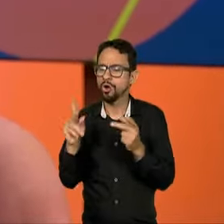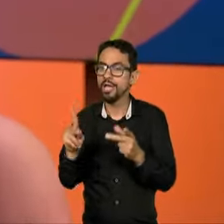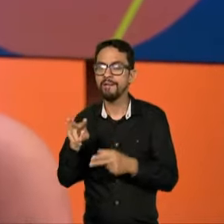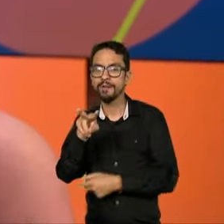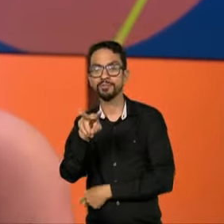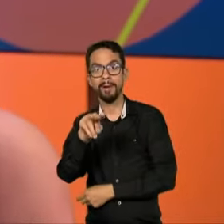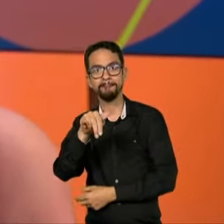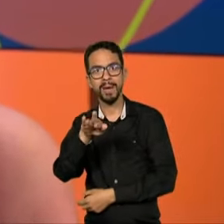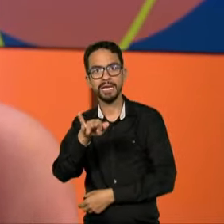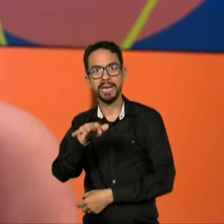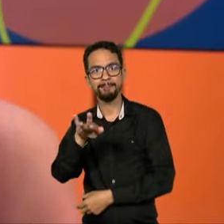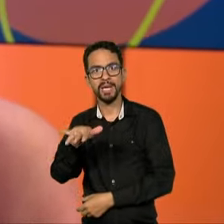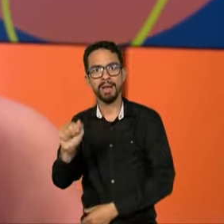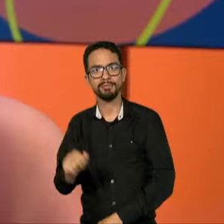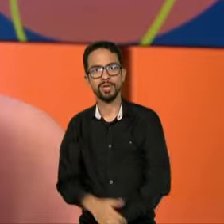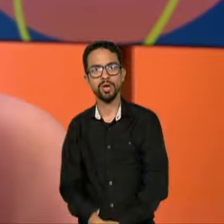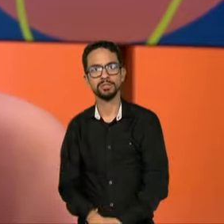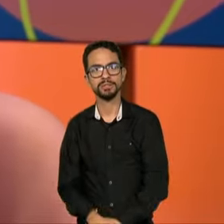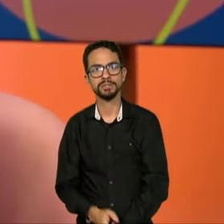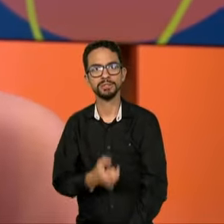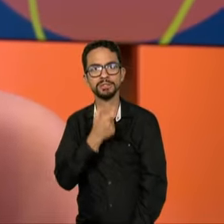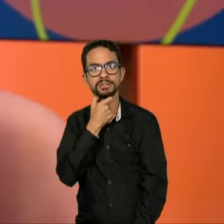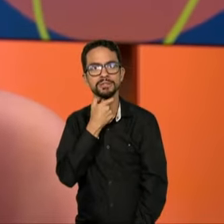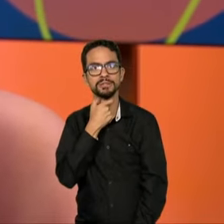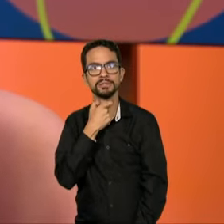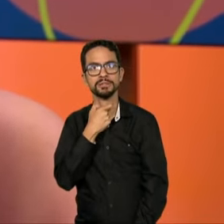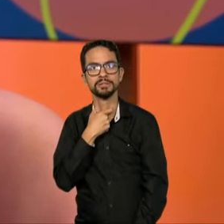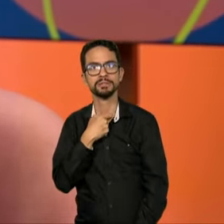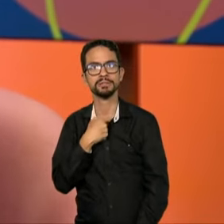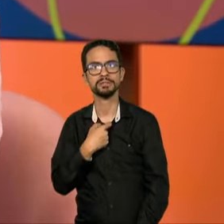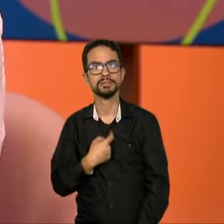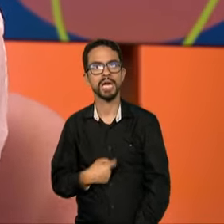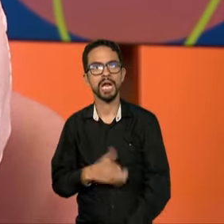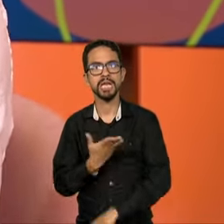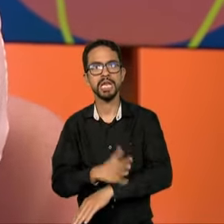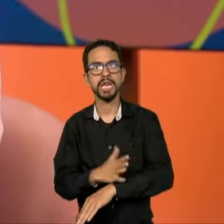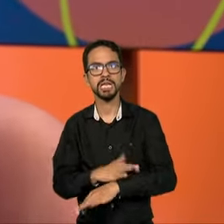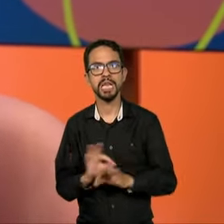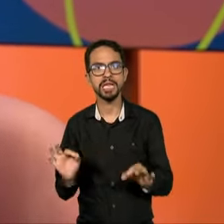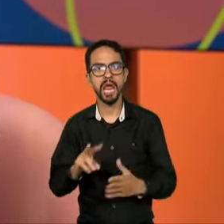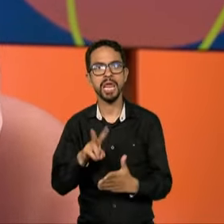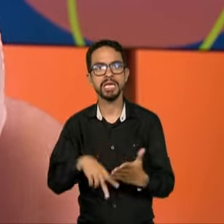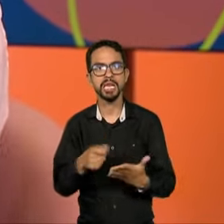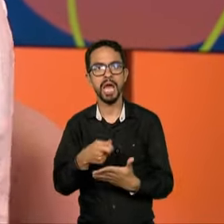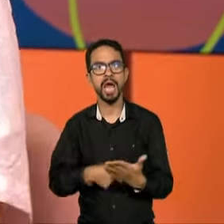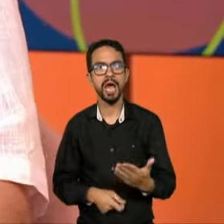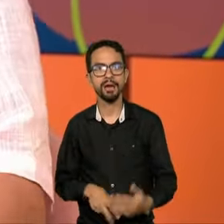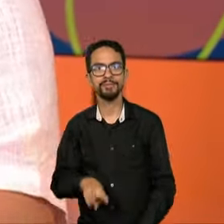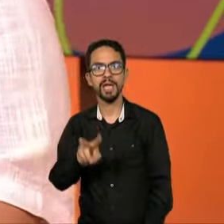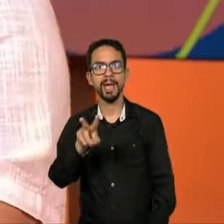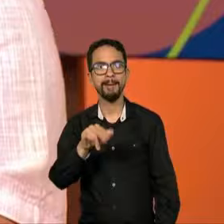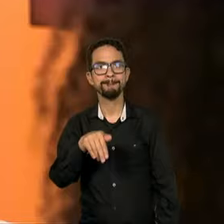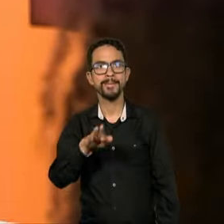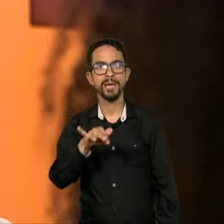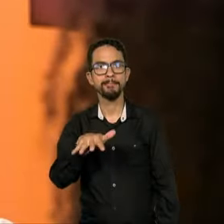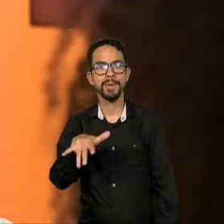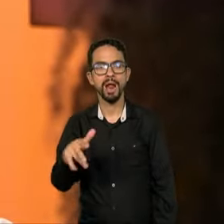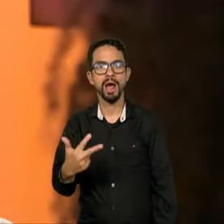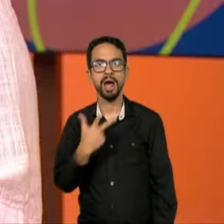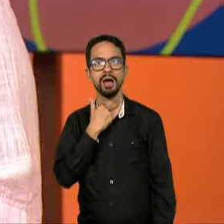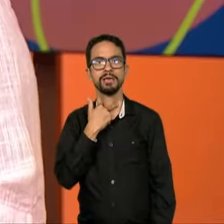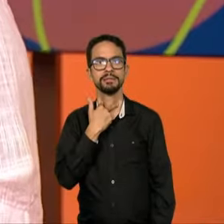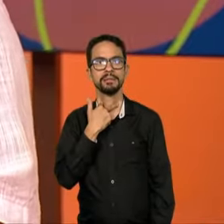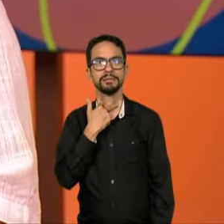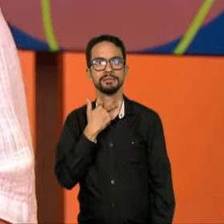Pera, falando, agora pronto, né? Eu não li o texto, eu não ensaiei, e tem a Marília Pera na minha só isso. É isso que vai acontecer